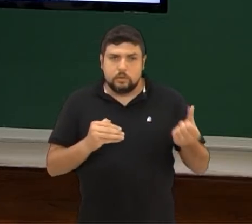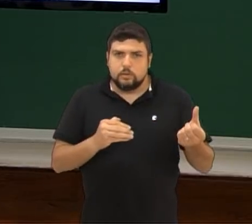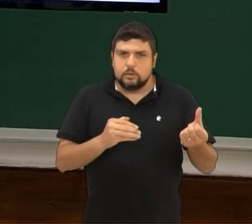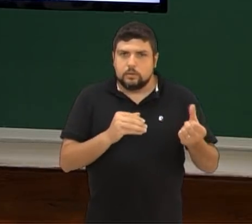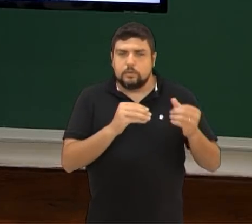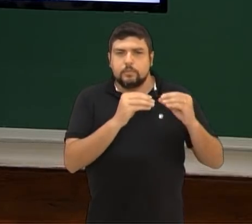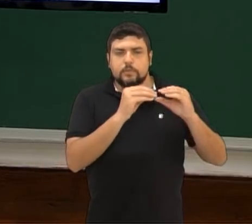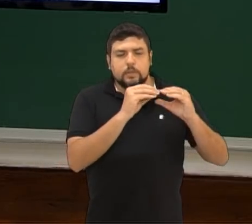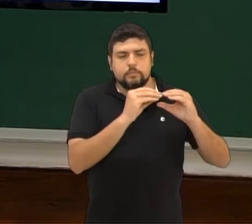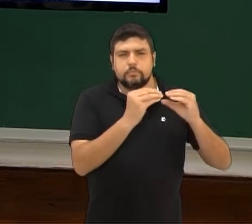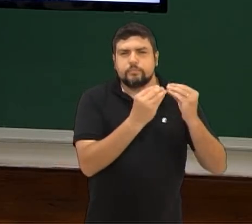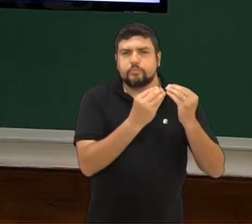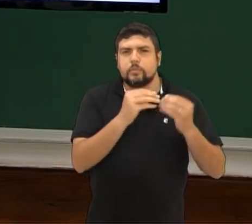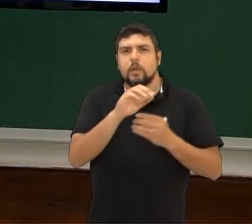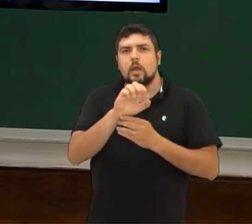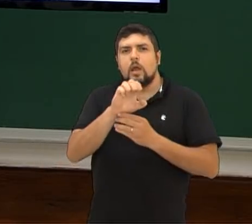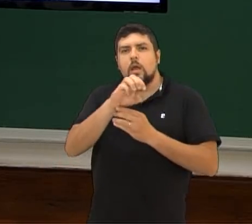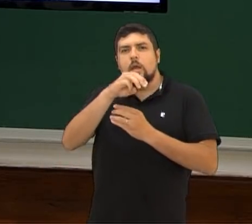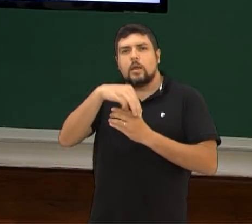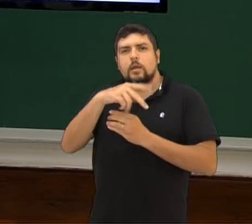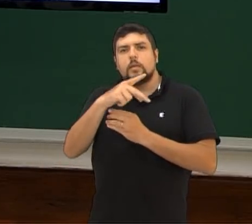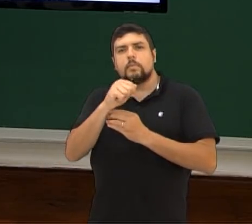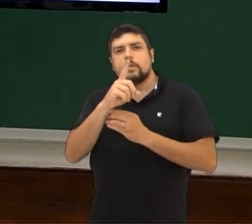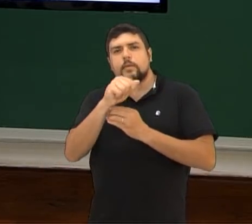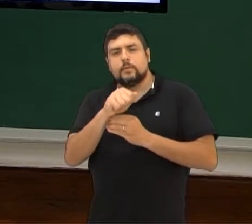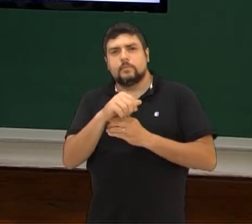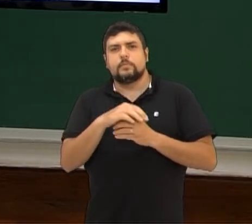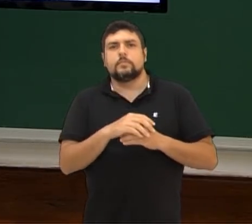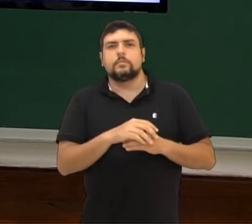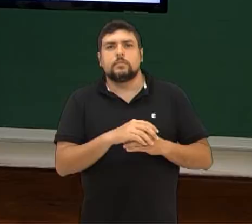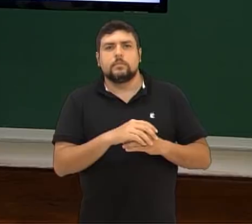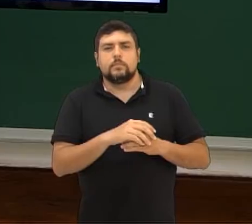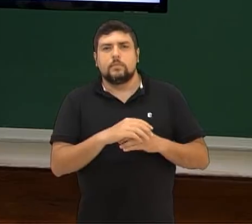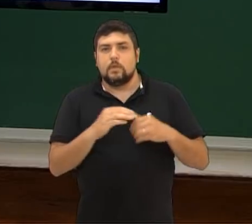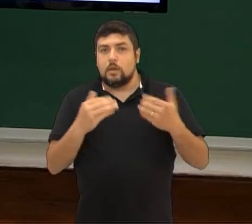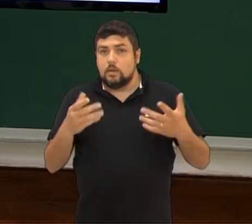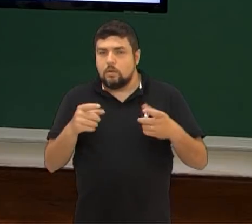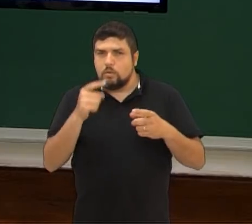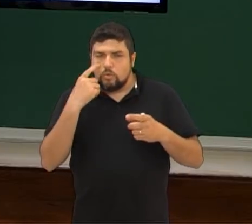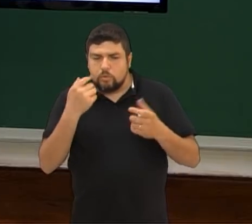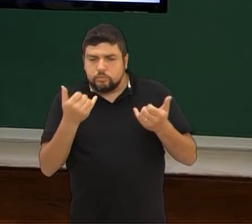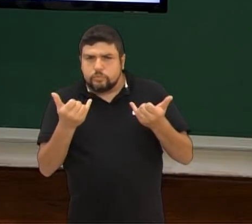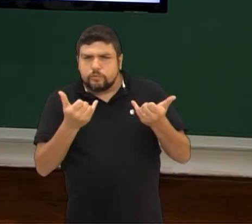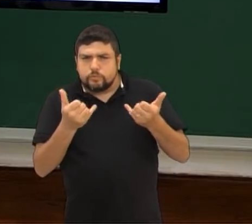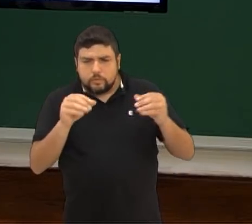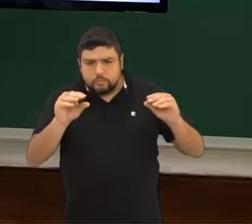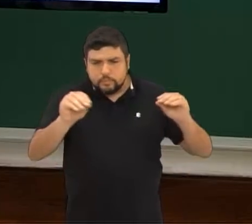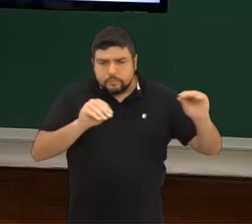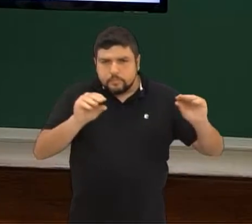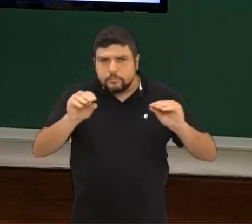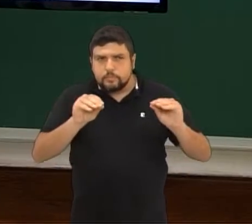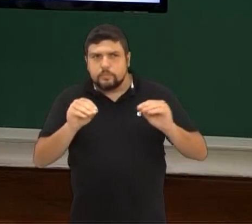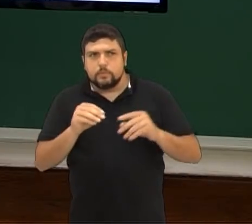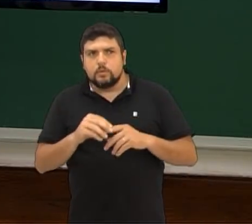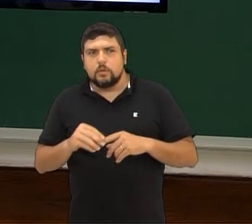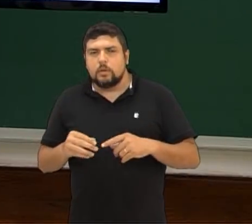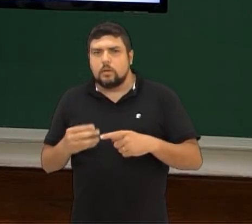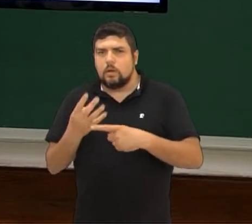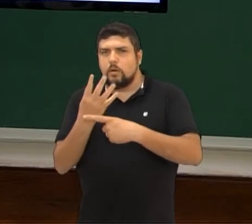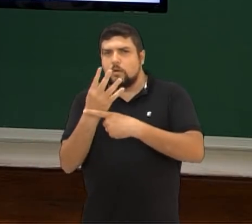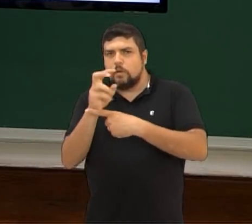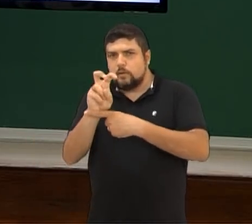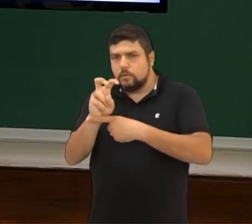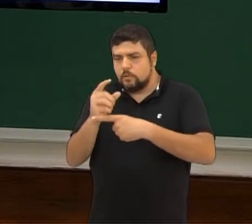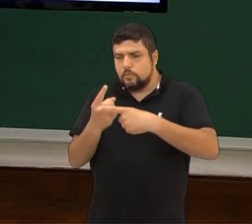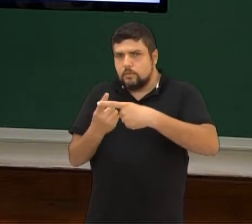já pode ir pegando essas informações e separando elas. 45 coxinhas são vendidas